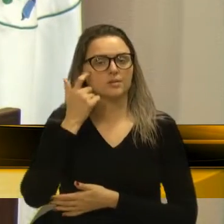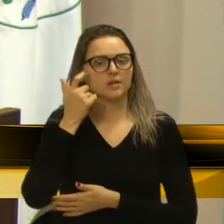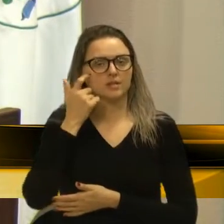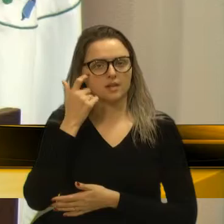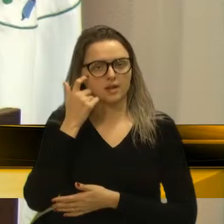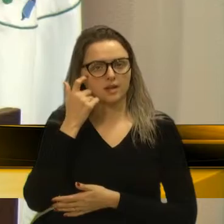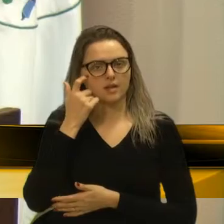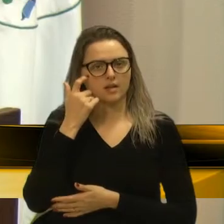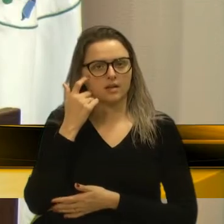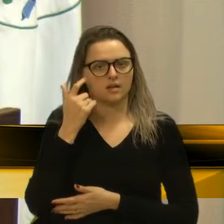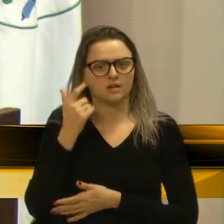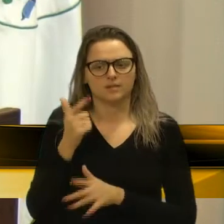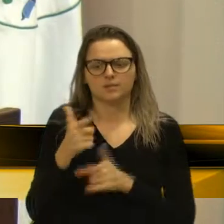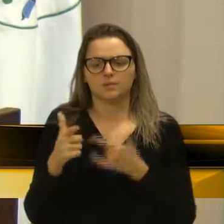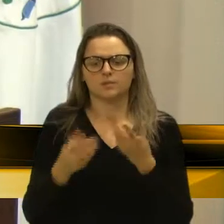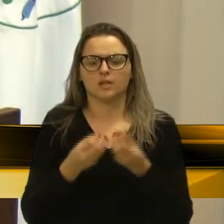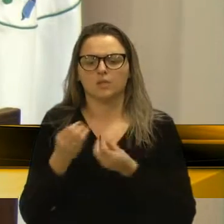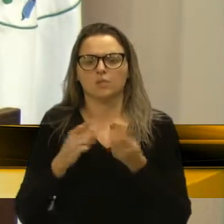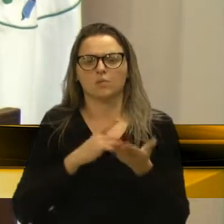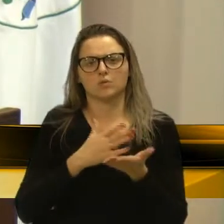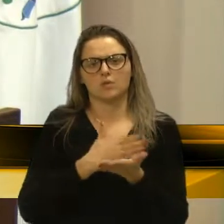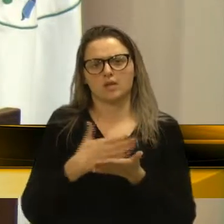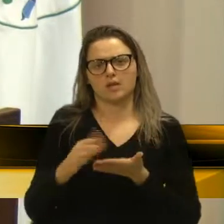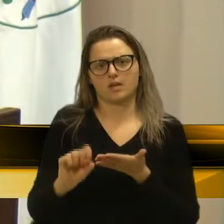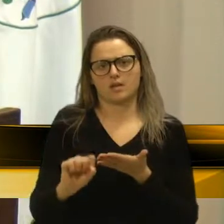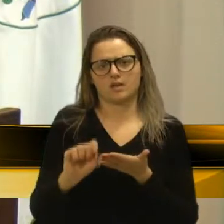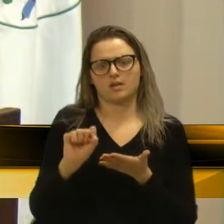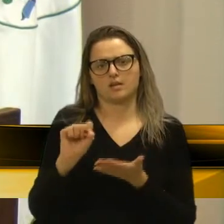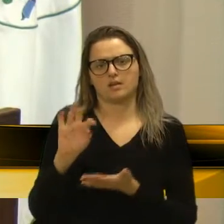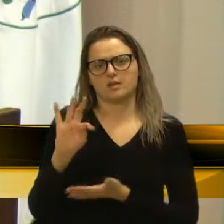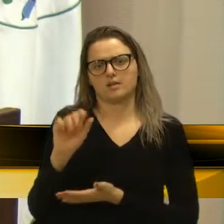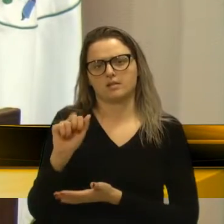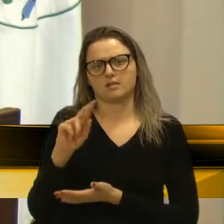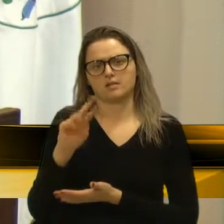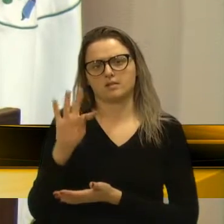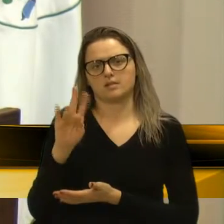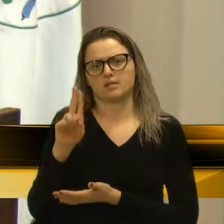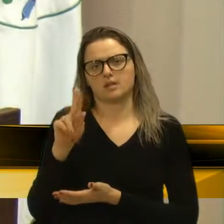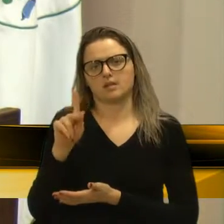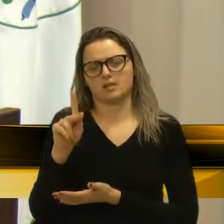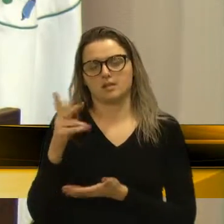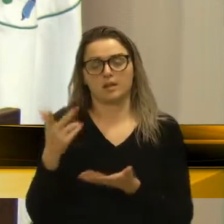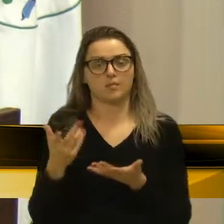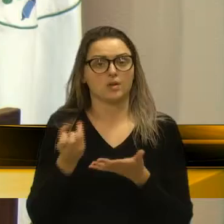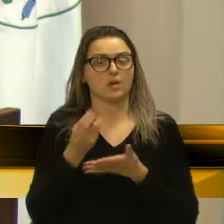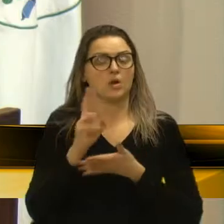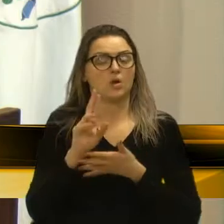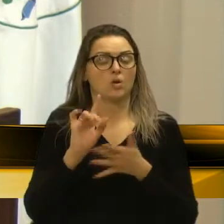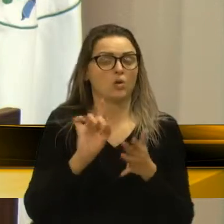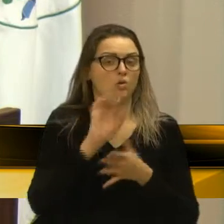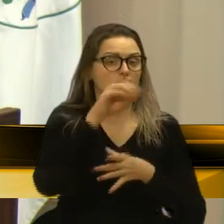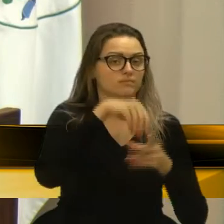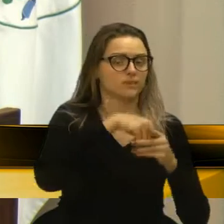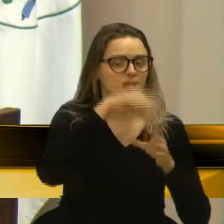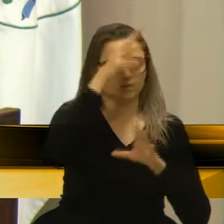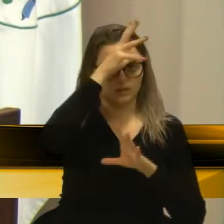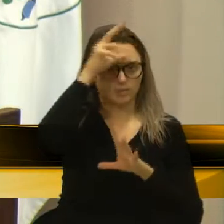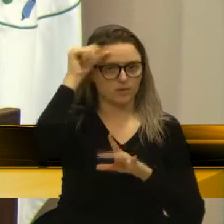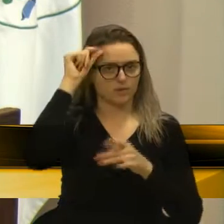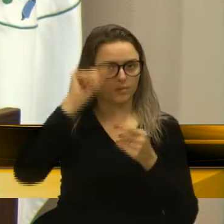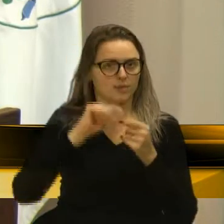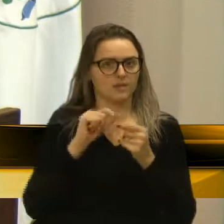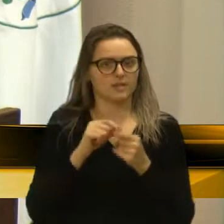como ter startups dentro aqui da Câmara de Vereadores, ou lá na Prefeitura, para modernizar